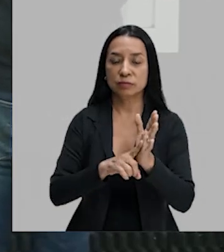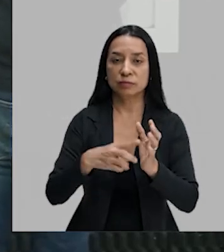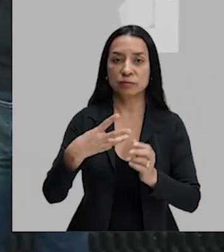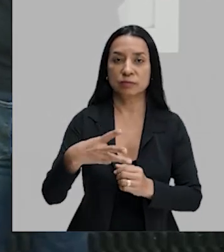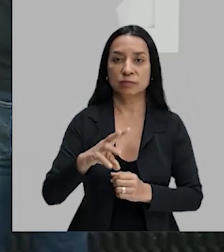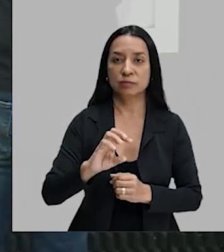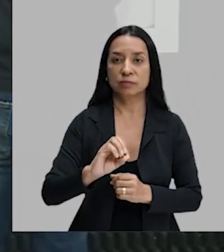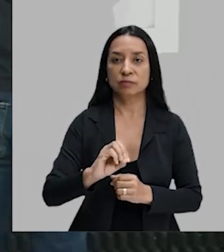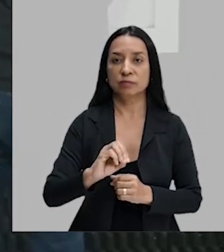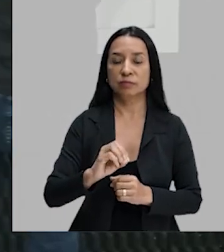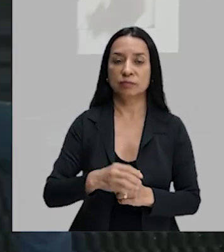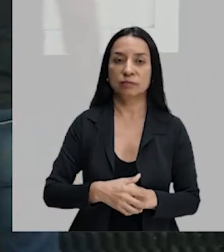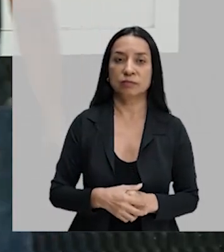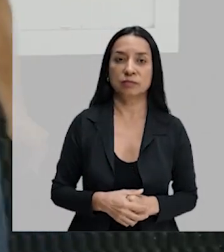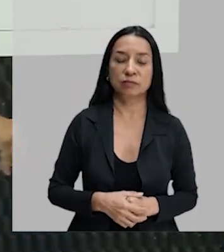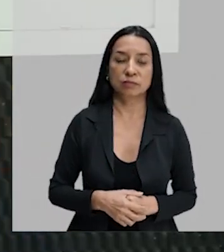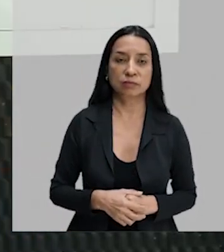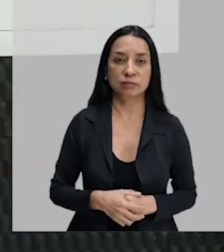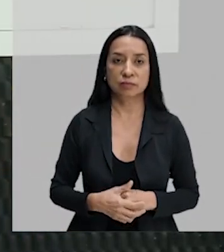30